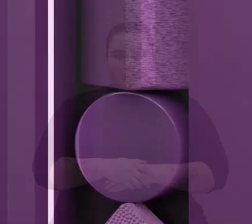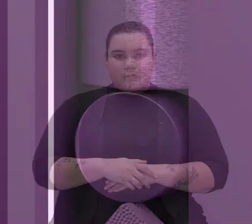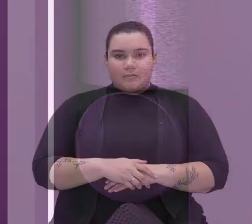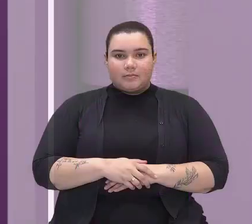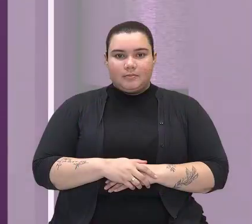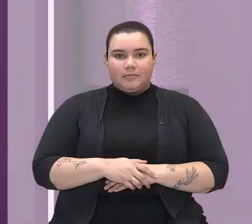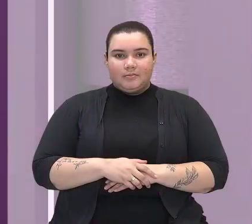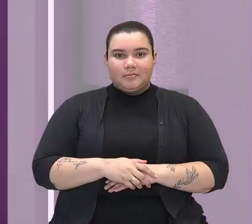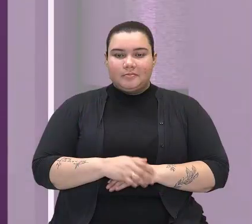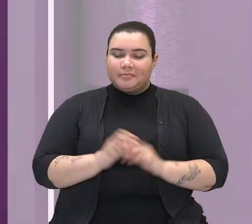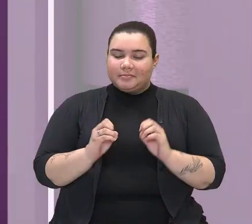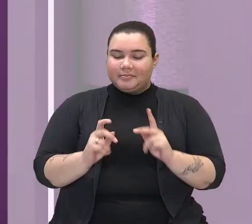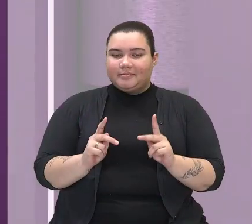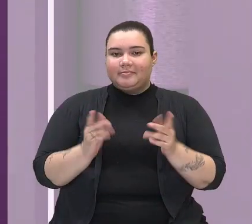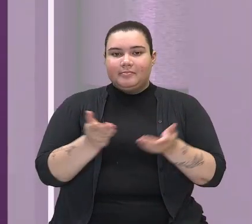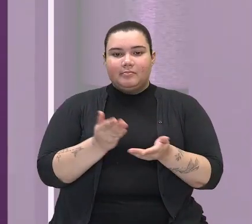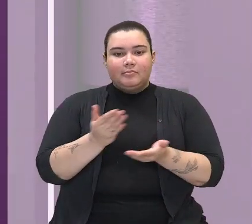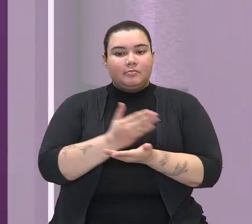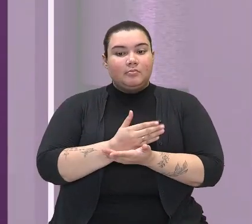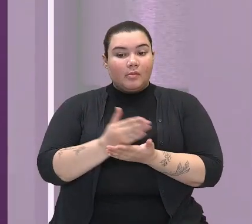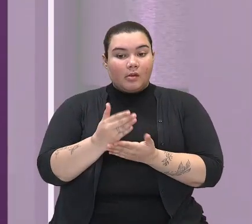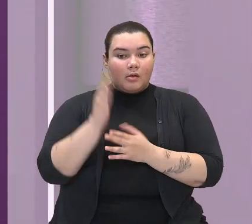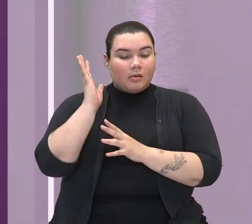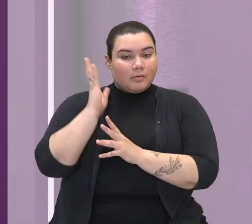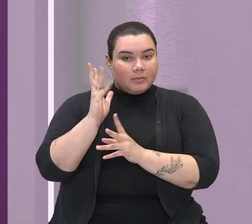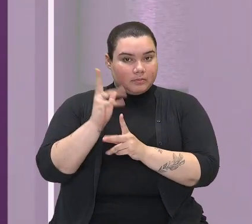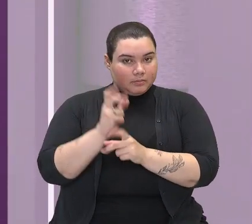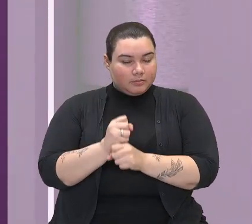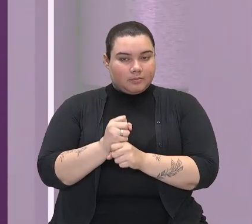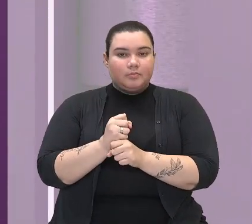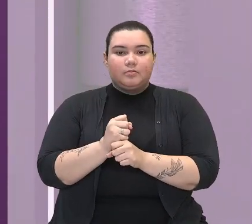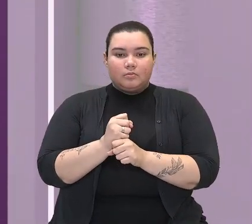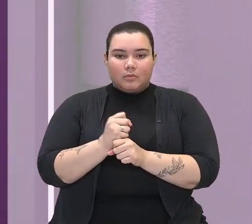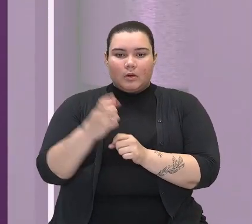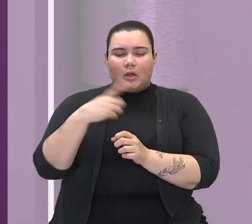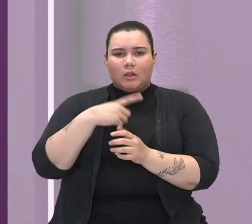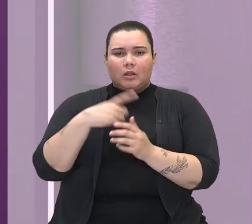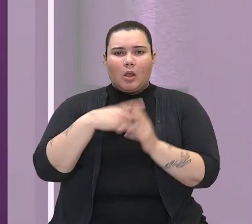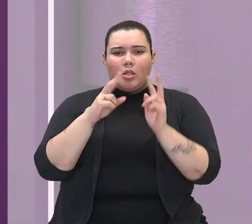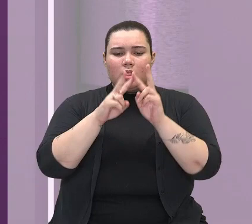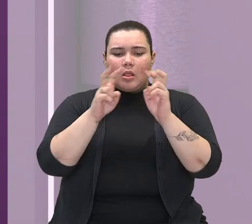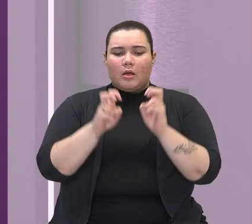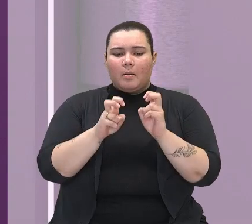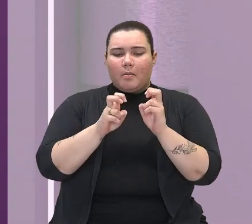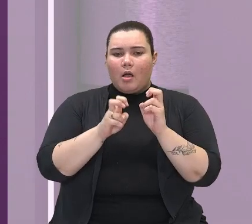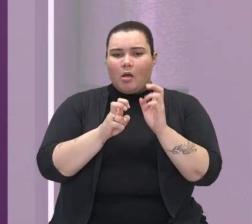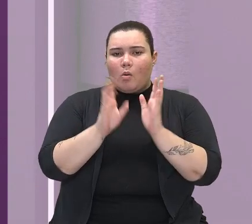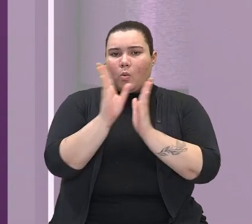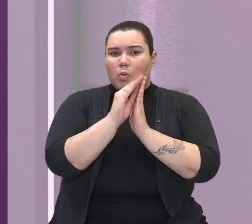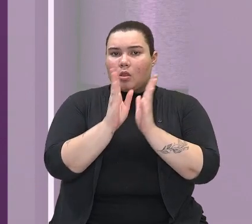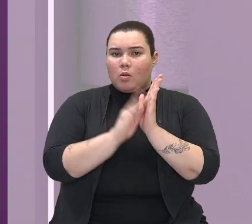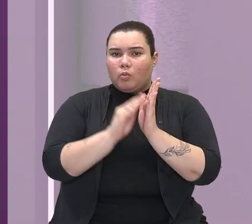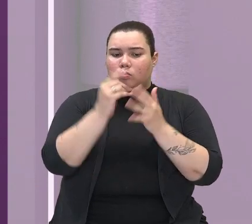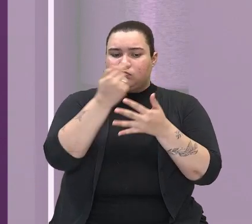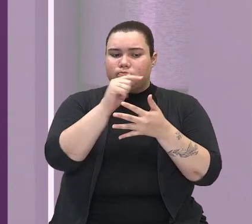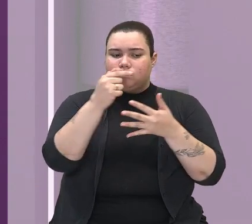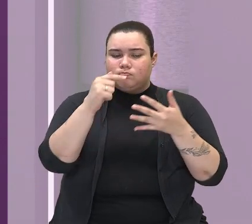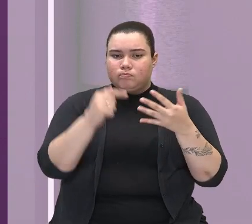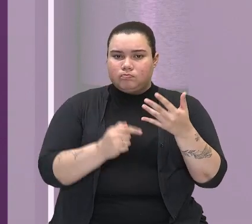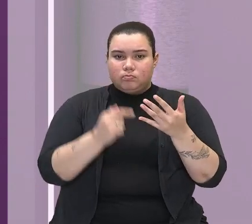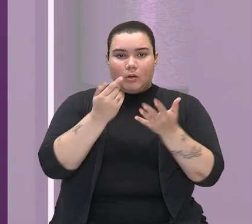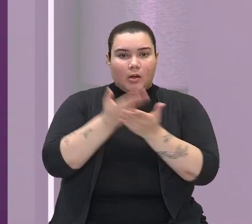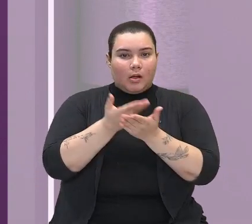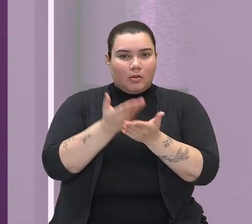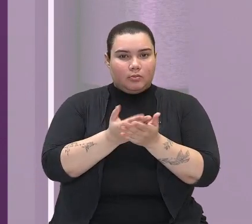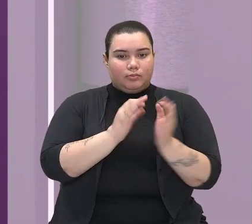Muito bem, então vamos dar início à nossa revisão abordando alguns dos temas que nós falamos aqui ao longo da